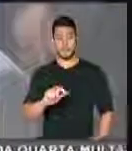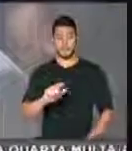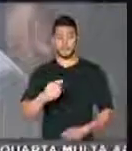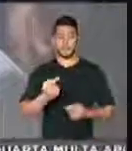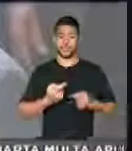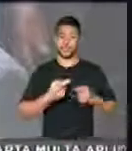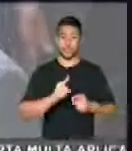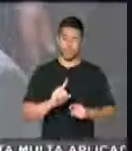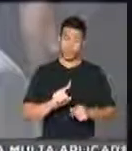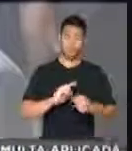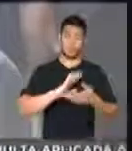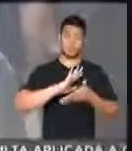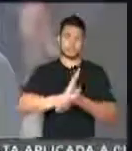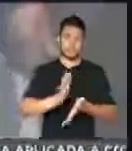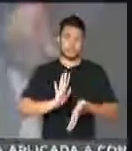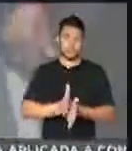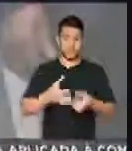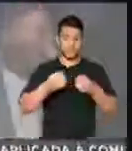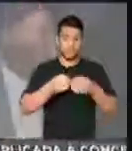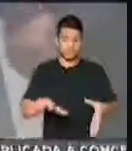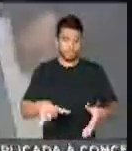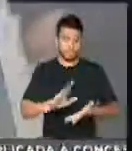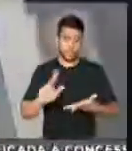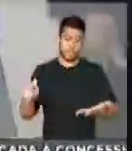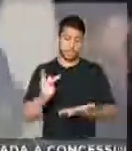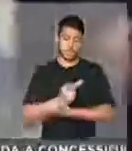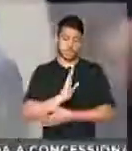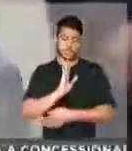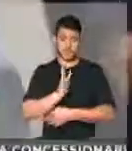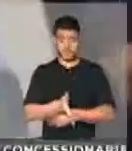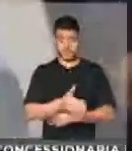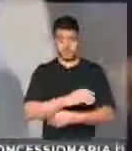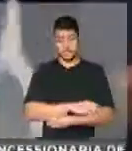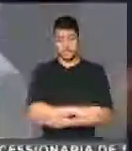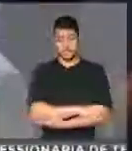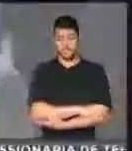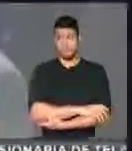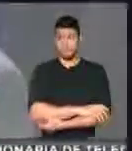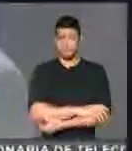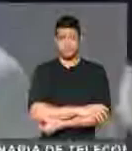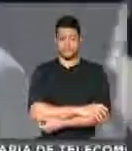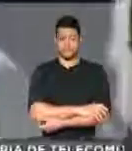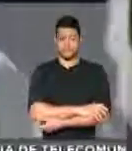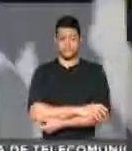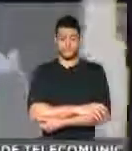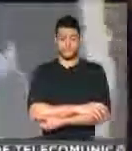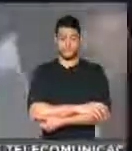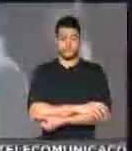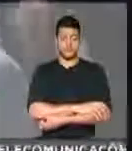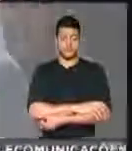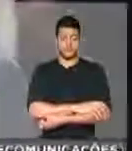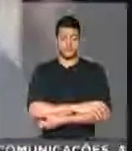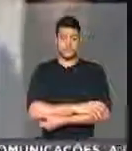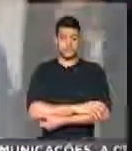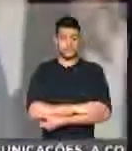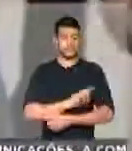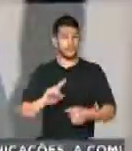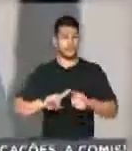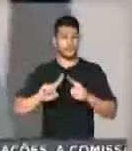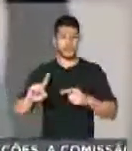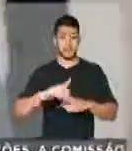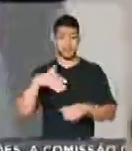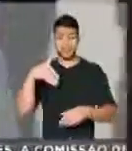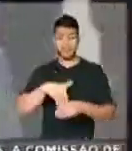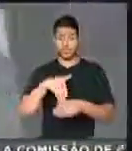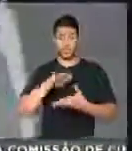das federalizadas da Amazônia, as distribuidoras, que eram termoelétricas, do sistema isolado, mas isso não se vota. Inclusive, a Companhia de Energia